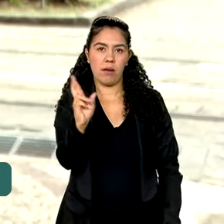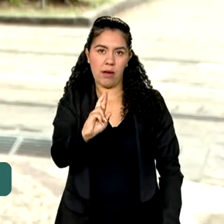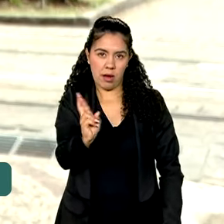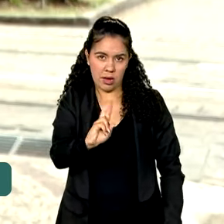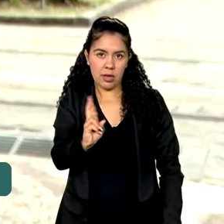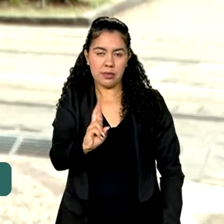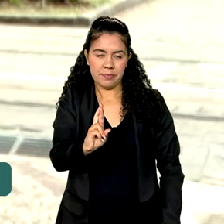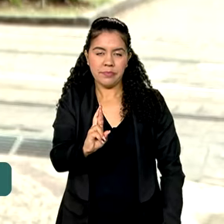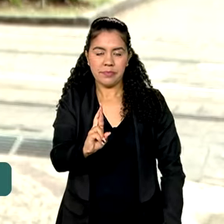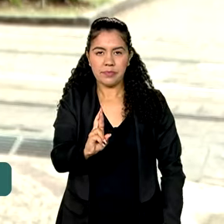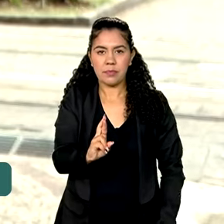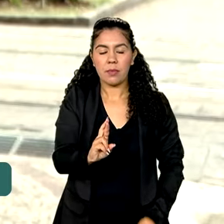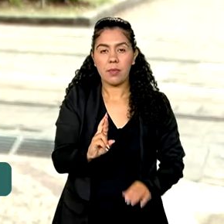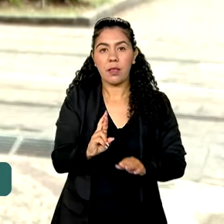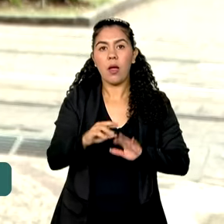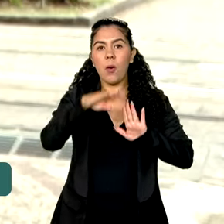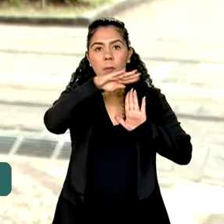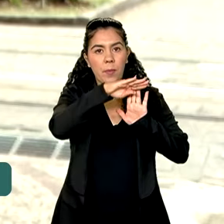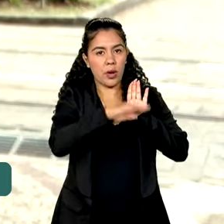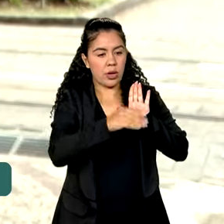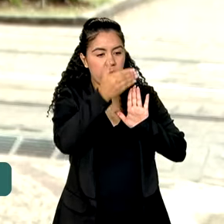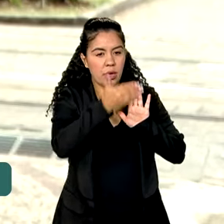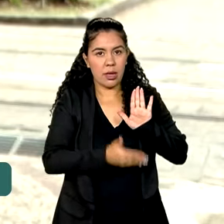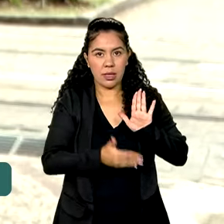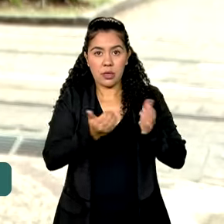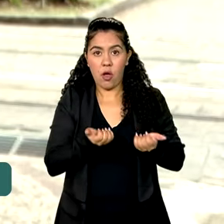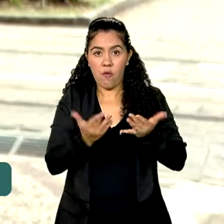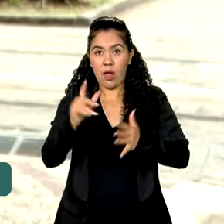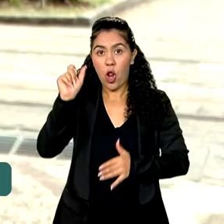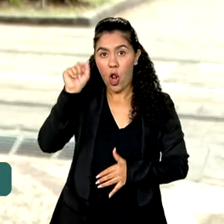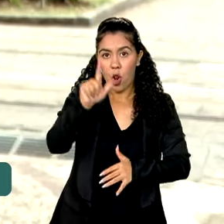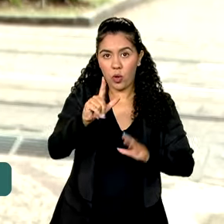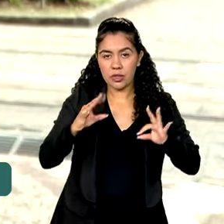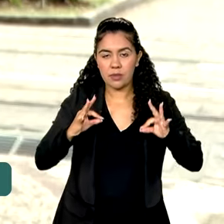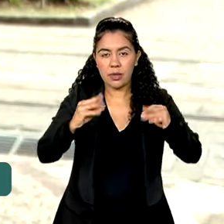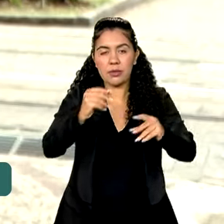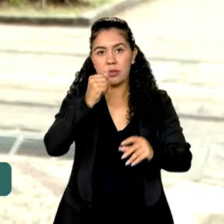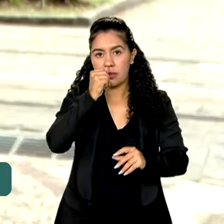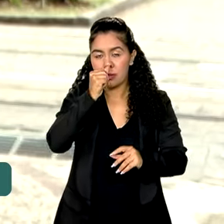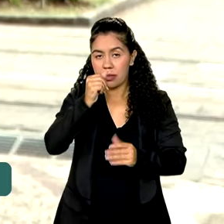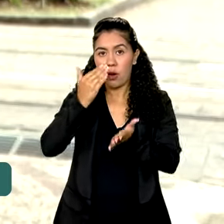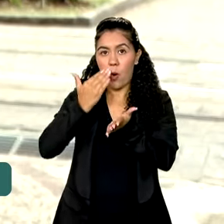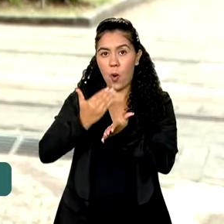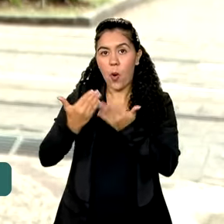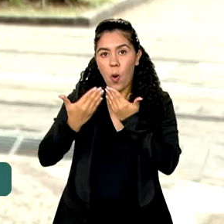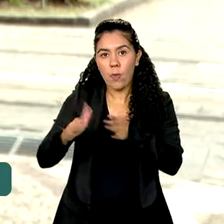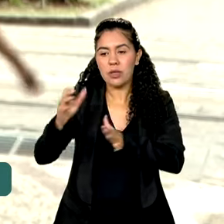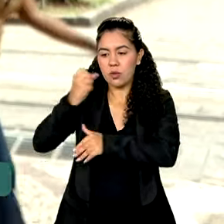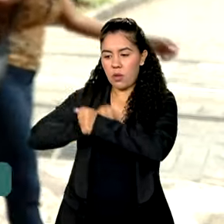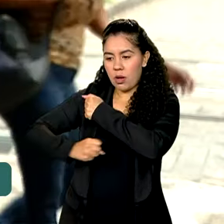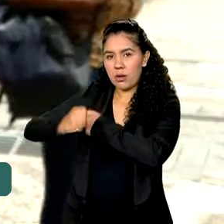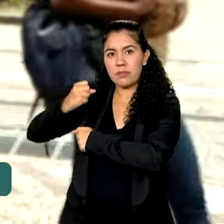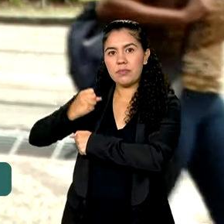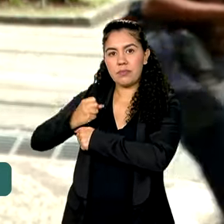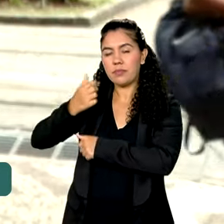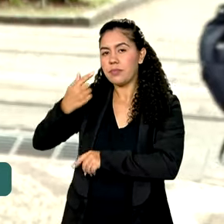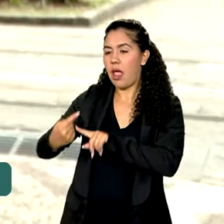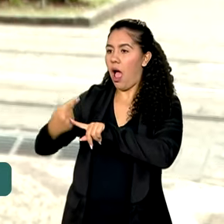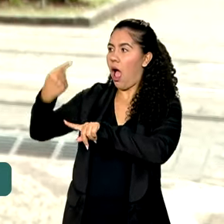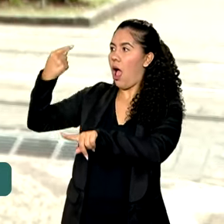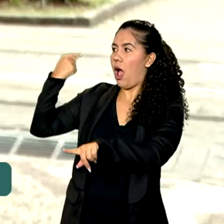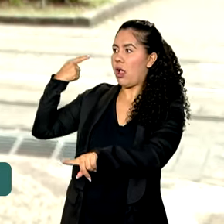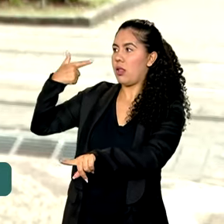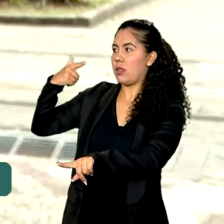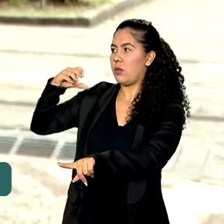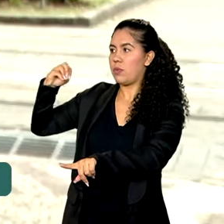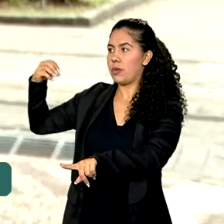R$886 milhões em aporte. O Luz para Todos, que começou ainda no primeiro mandato do governo Lula, em 2003, foi